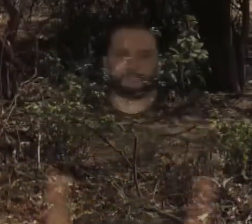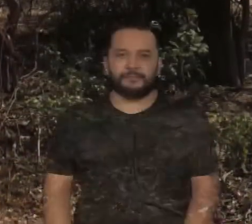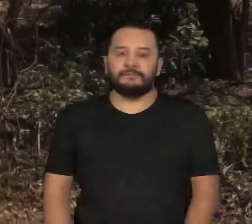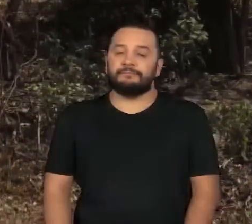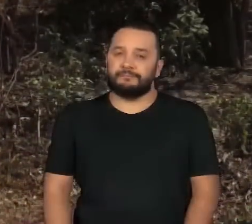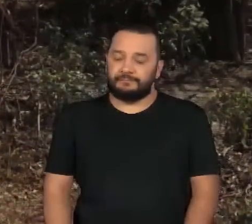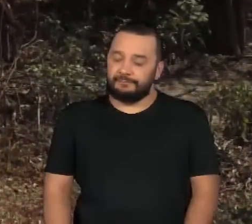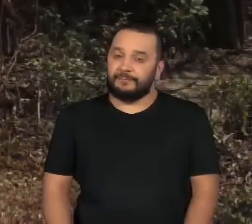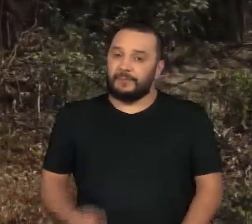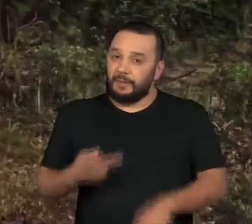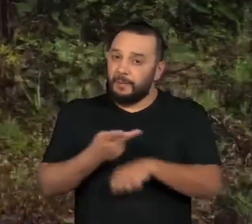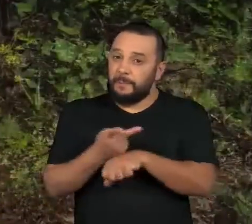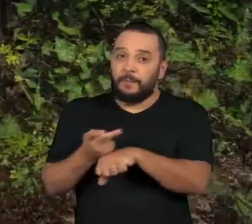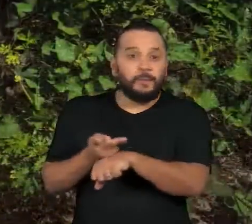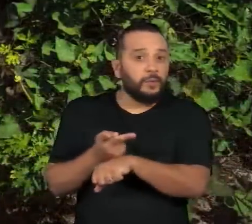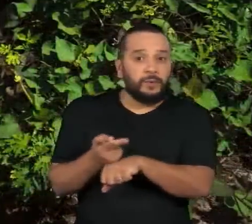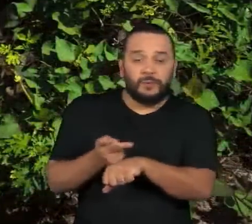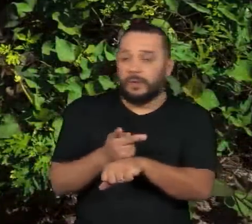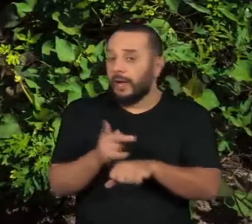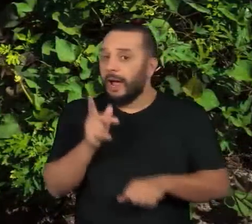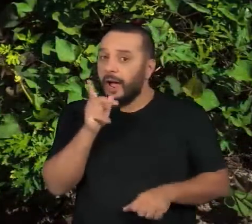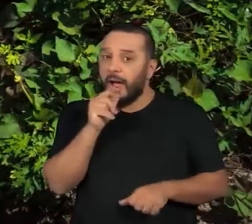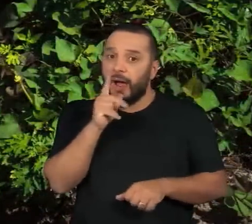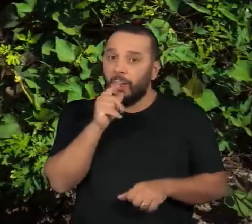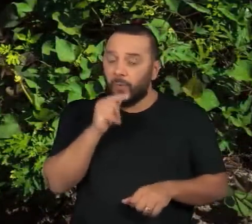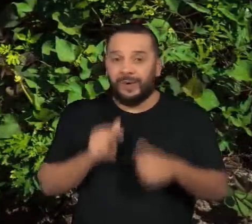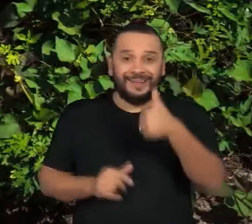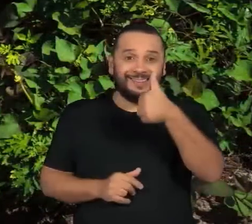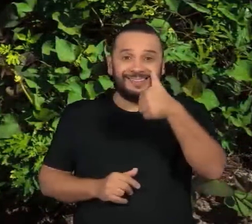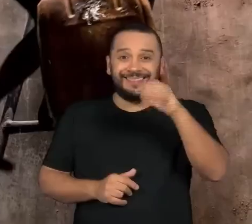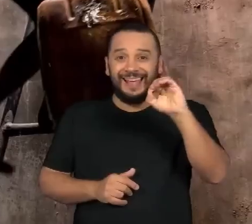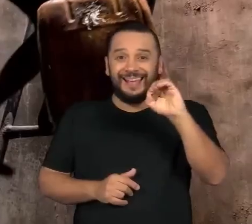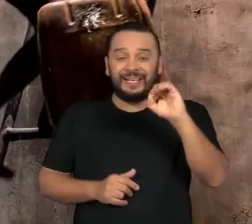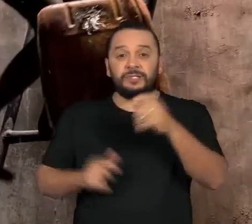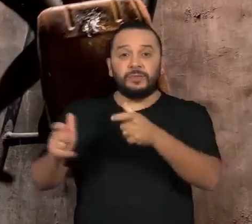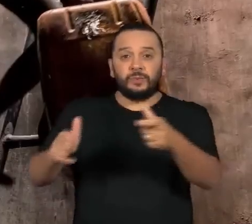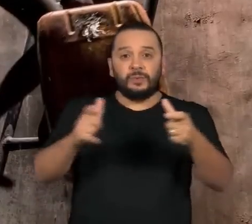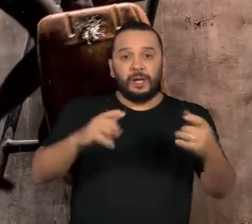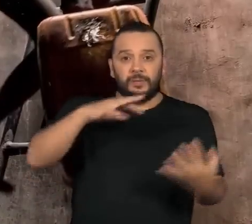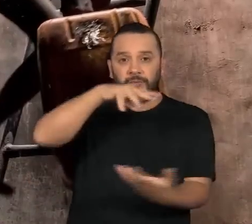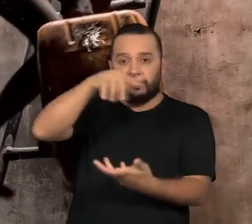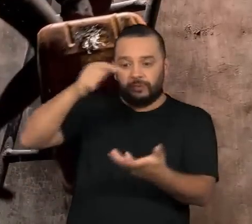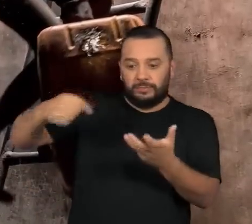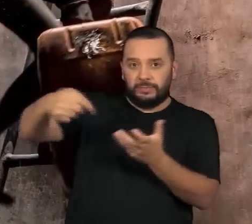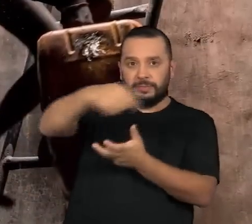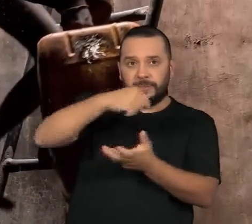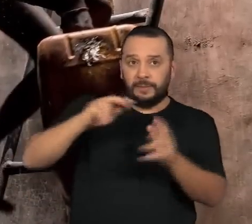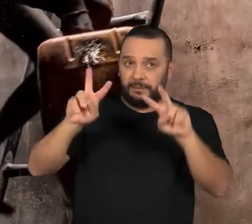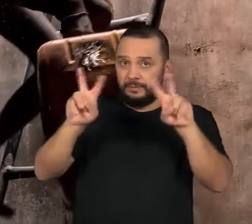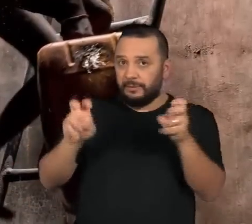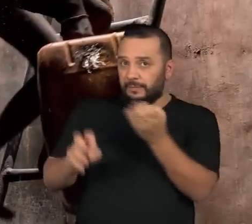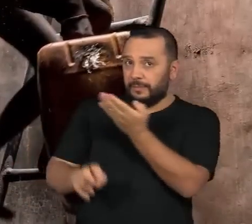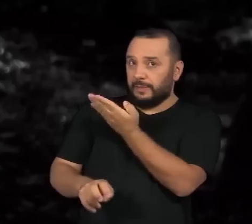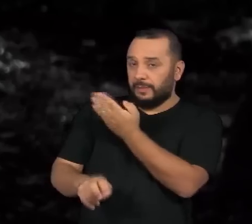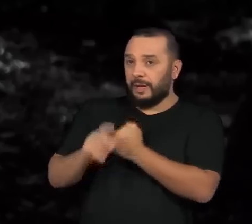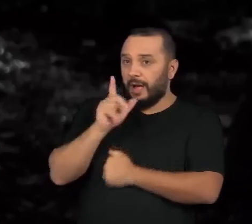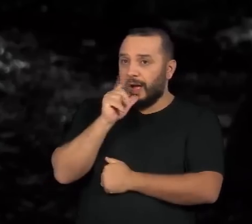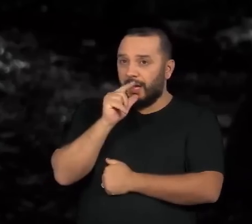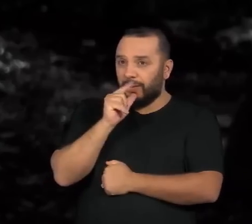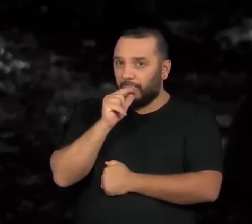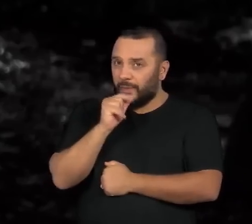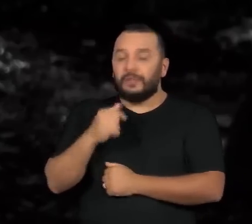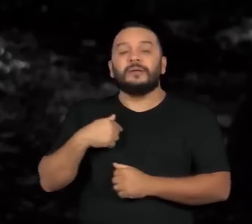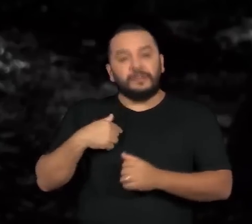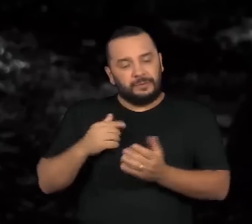A busca pela fonte da vida em 10 regiões do planeta. Água é o nome deste livro-manifesto do